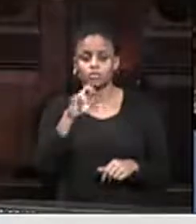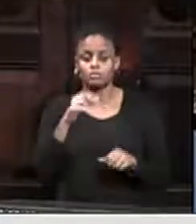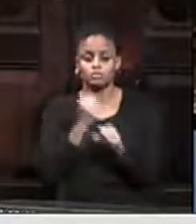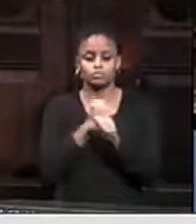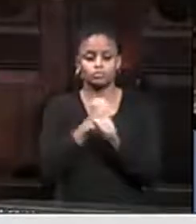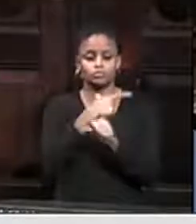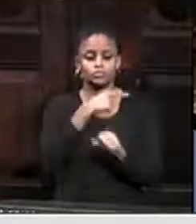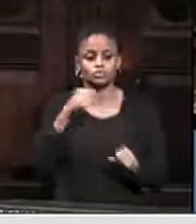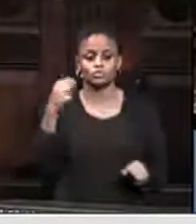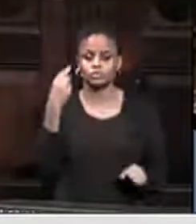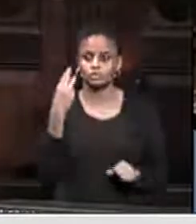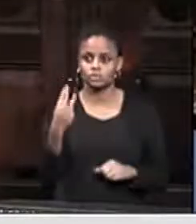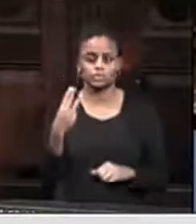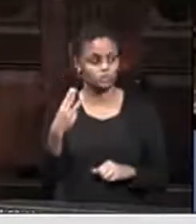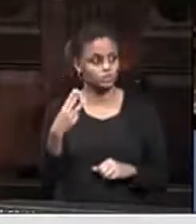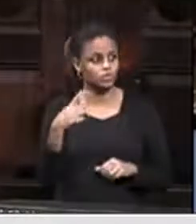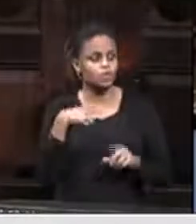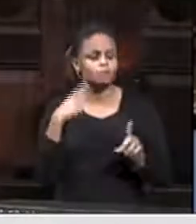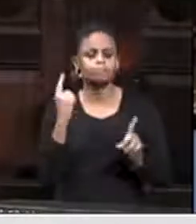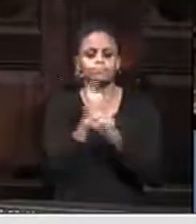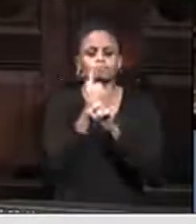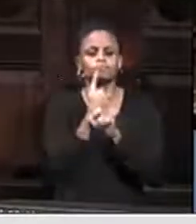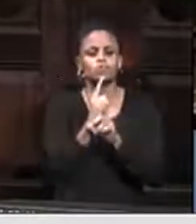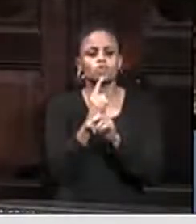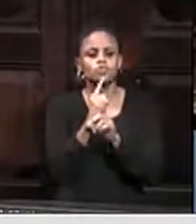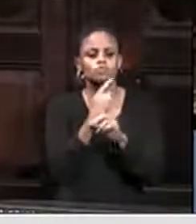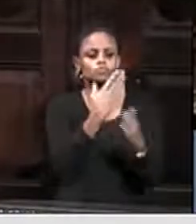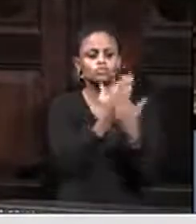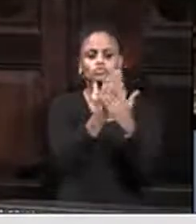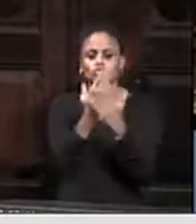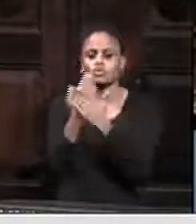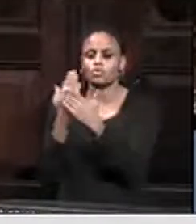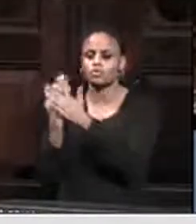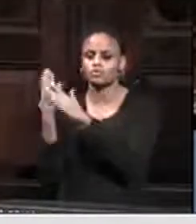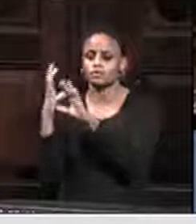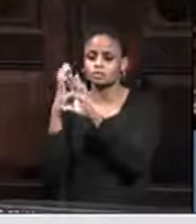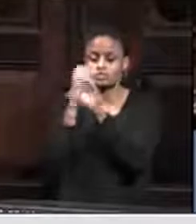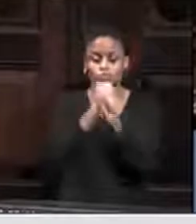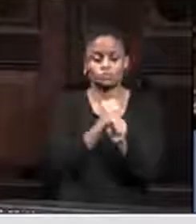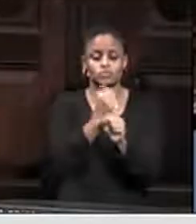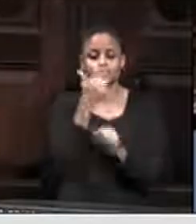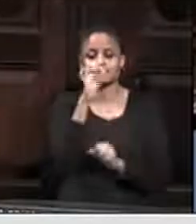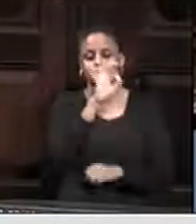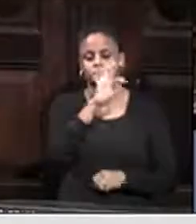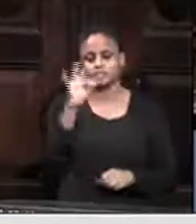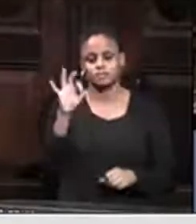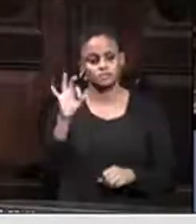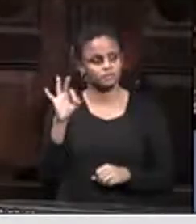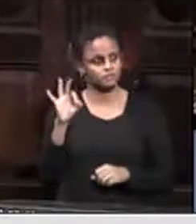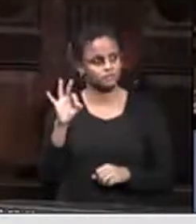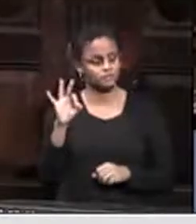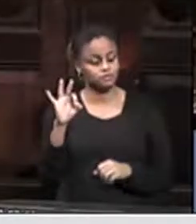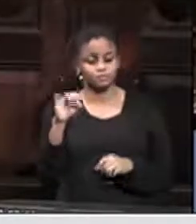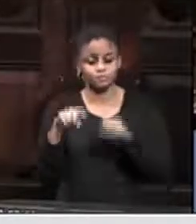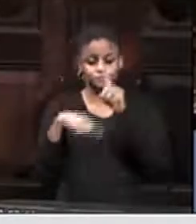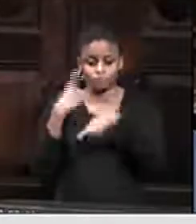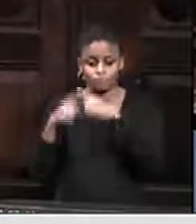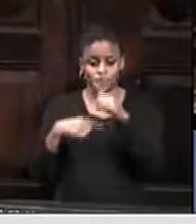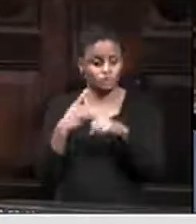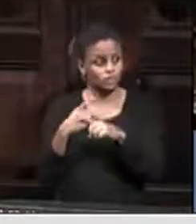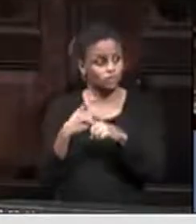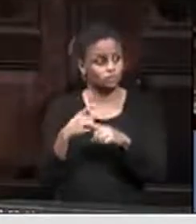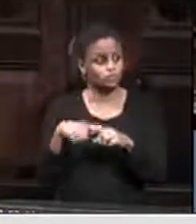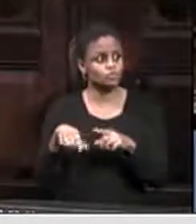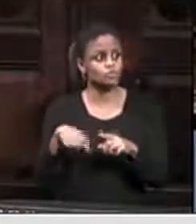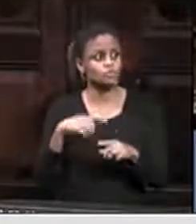encontrou pouco mais de 100 unidades da Rede Federal de Educação Profissional e Tecnológica e, ao final do seu período